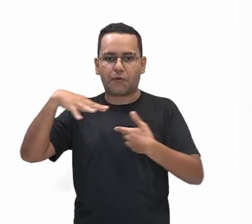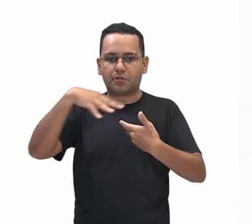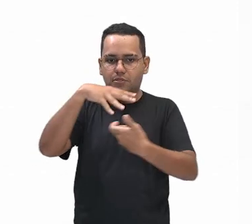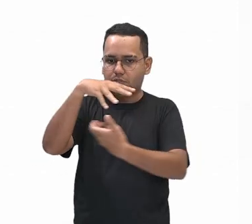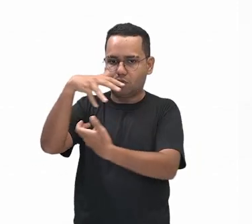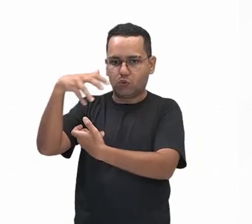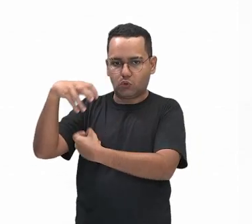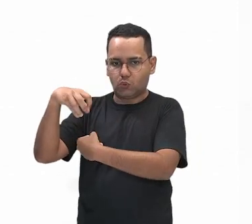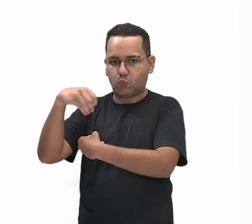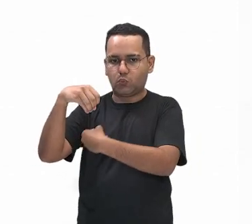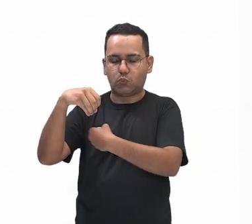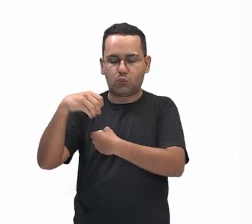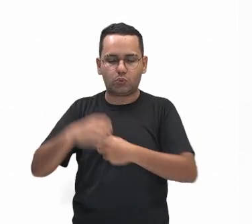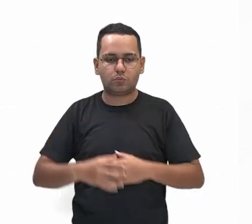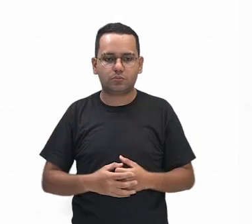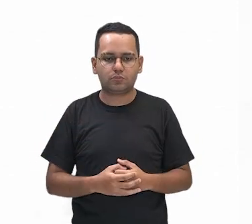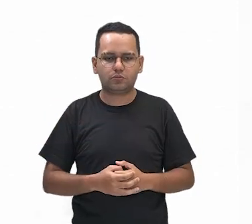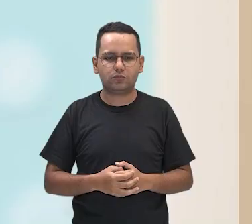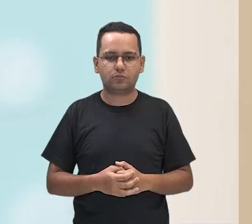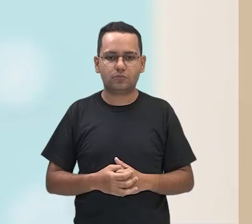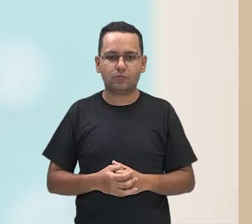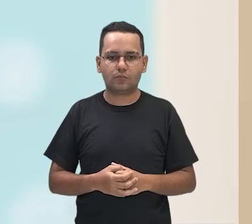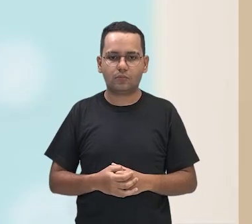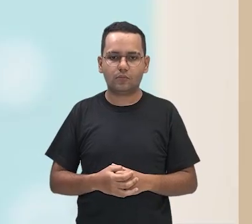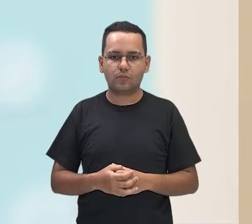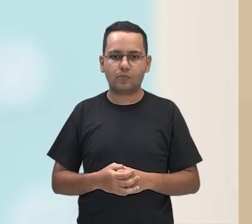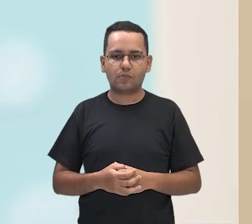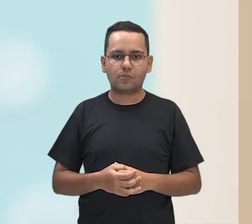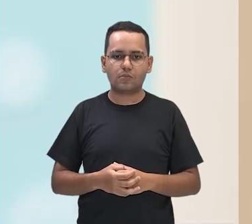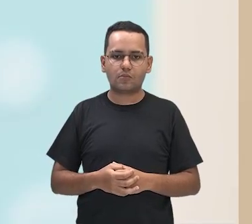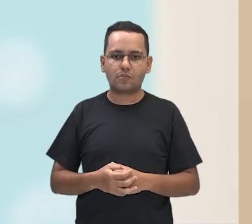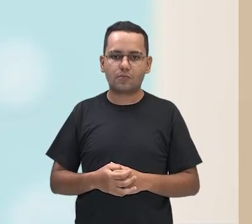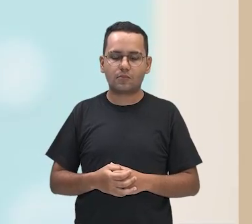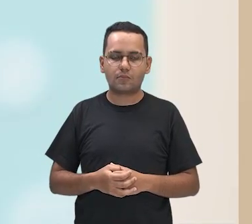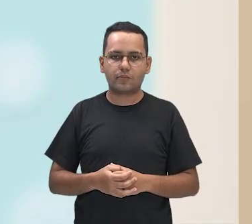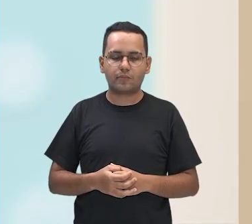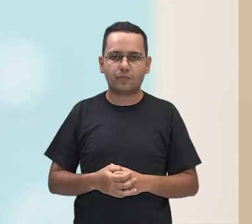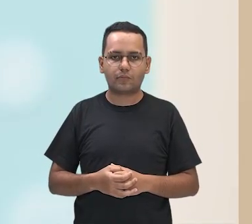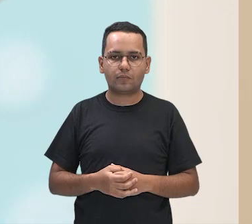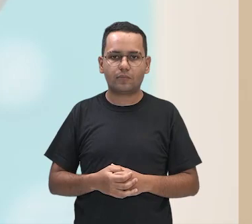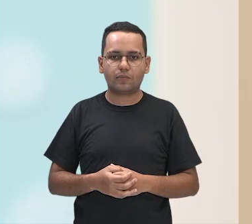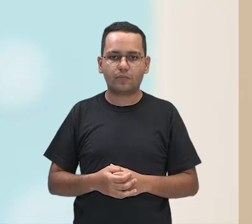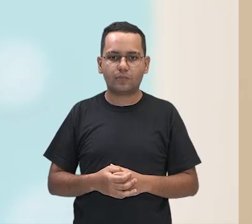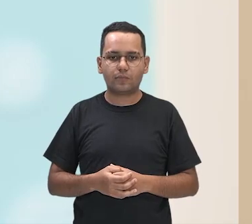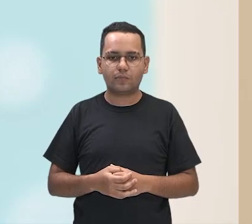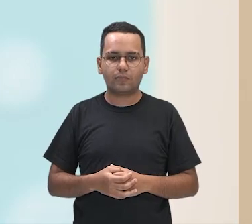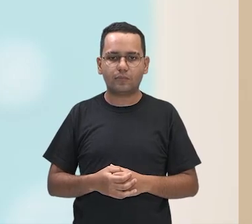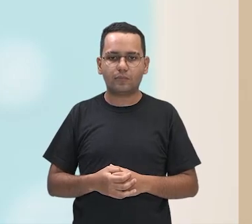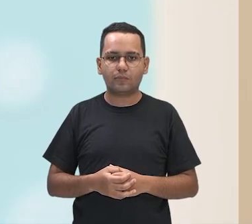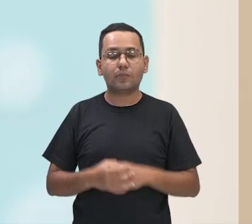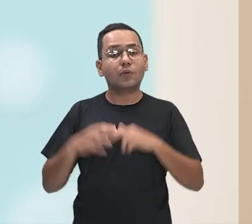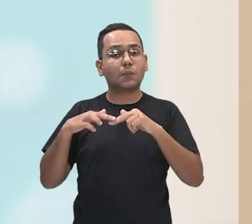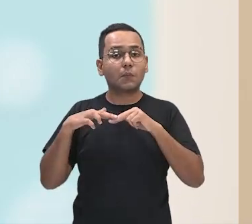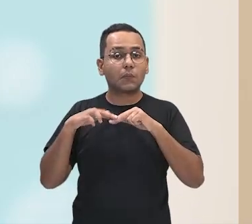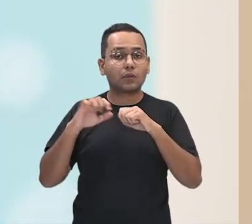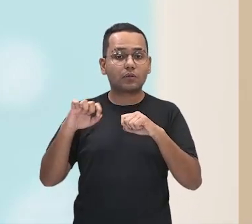relação da arte, né, das situações que acontecem com o meio ambiente. Eu não estou fazendo